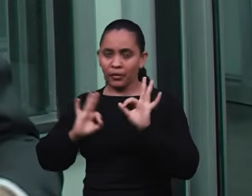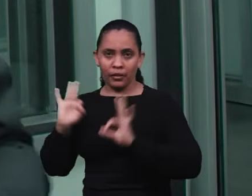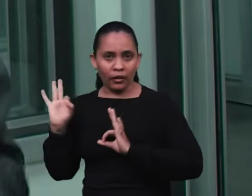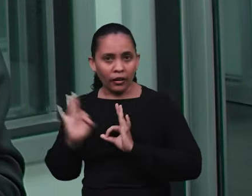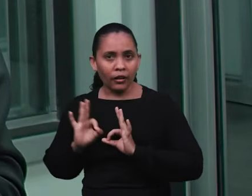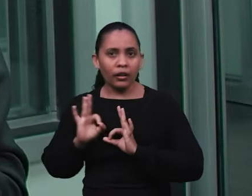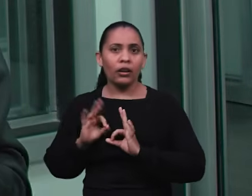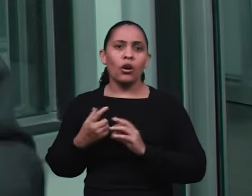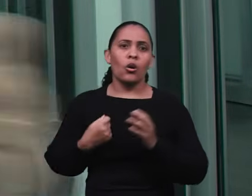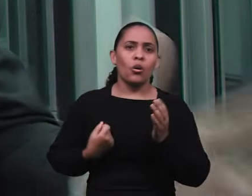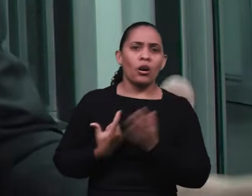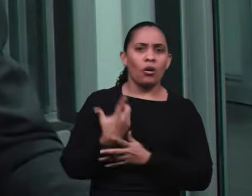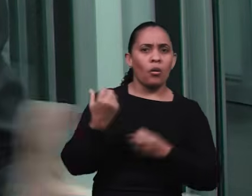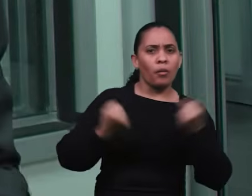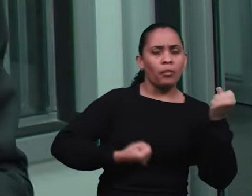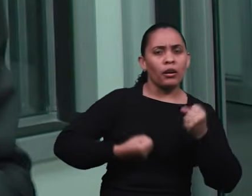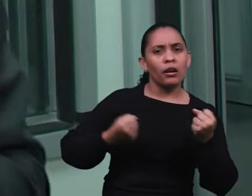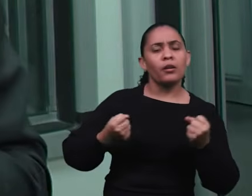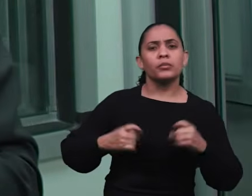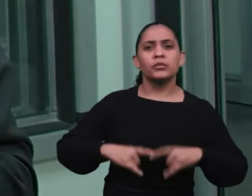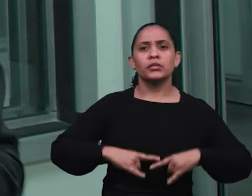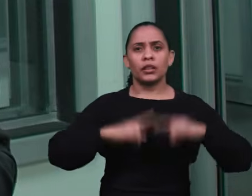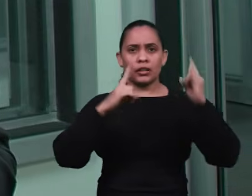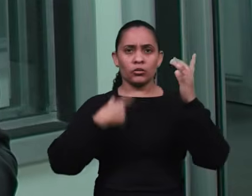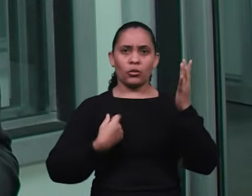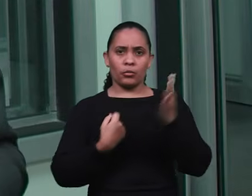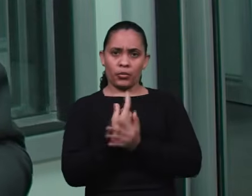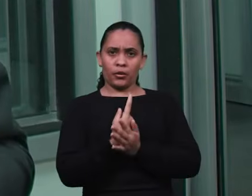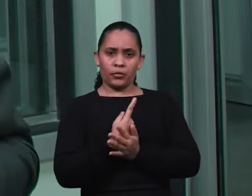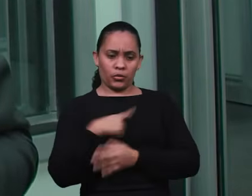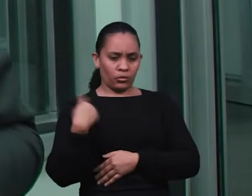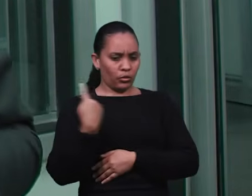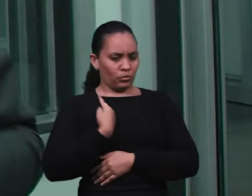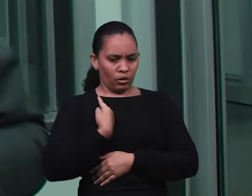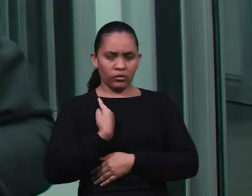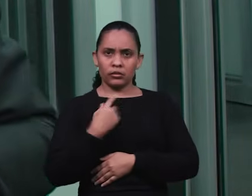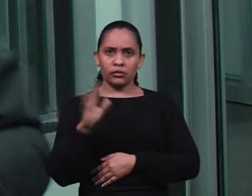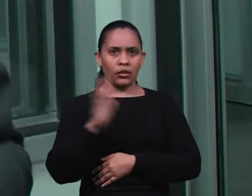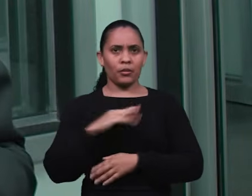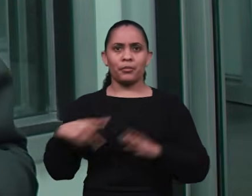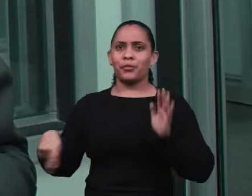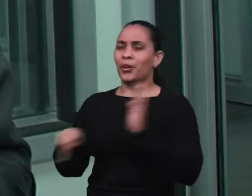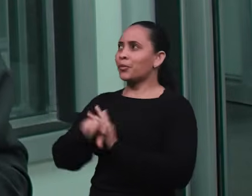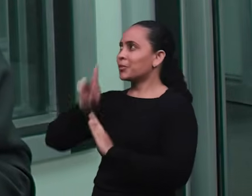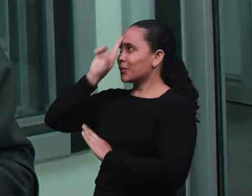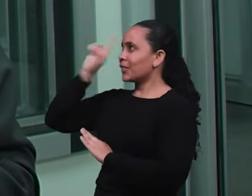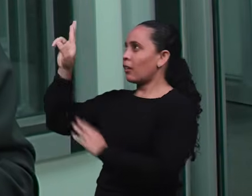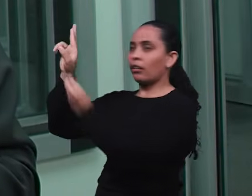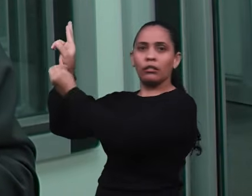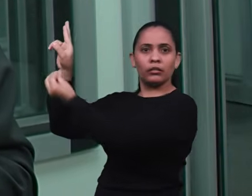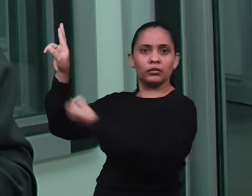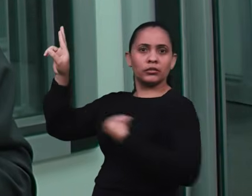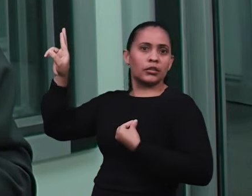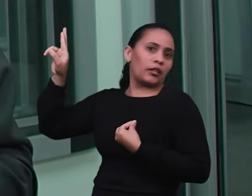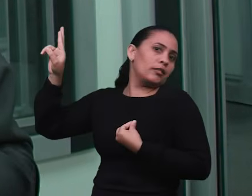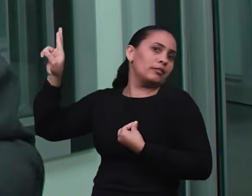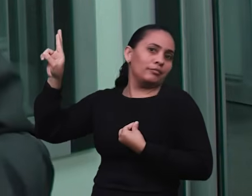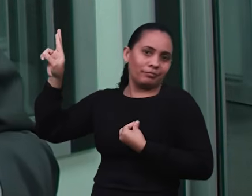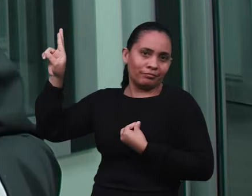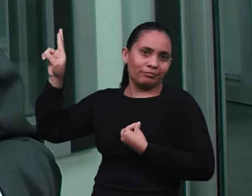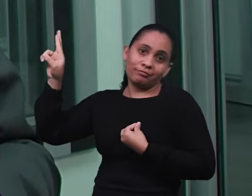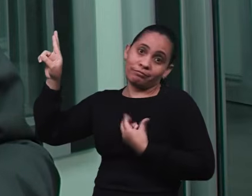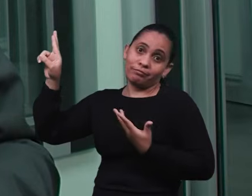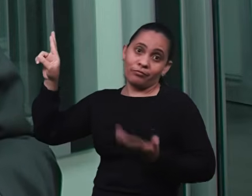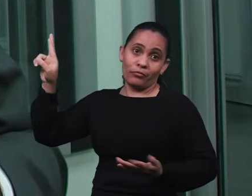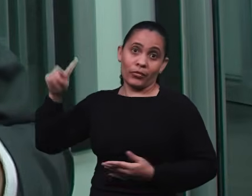de guardar, o carro que compramos, a casa que compramos, não pertence a nós. Pertence ao Senhor que nos deu. Nos colocou à